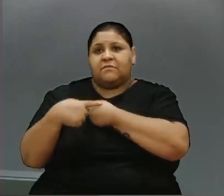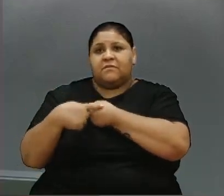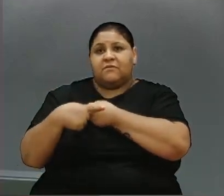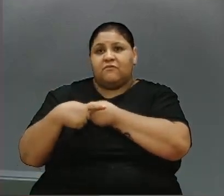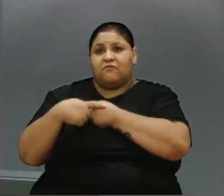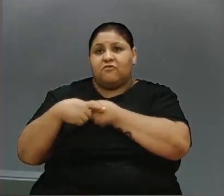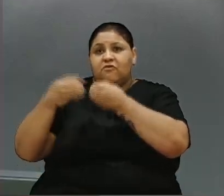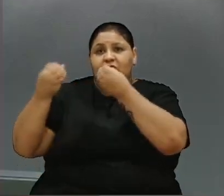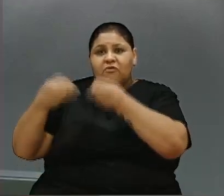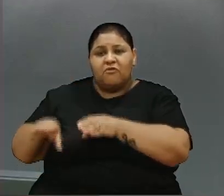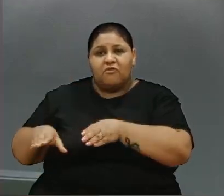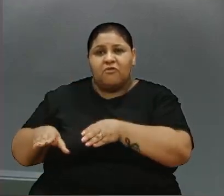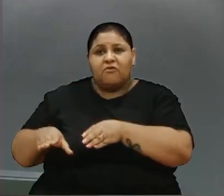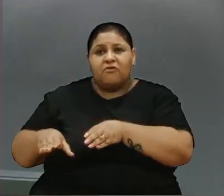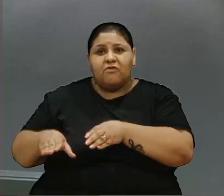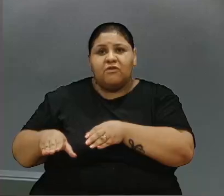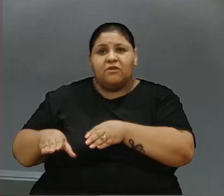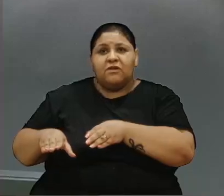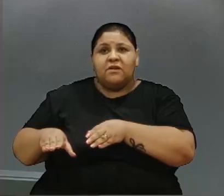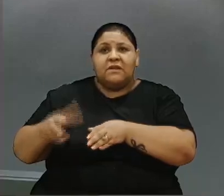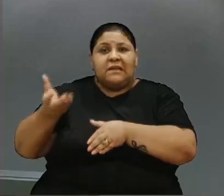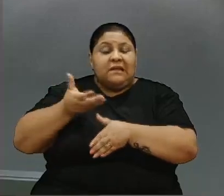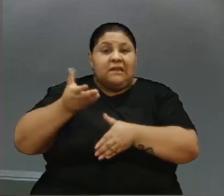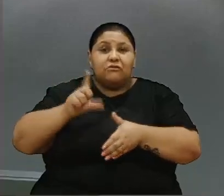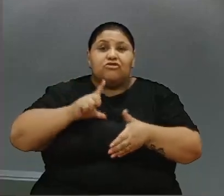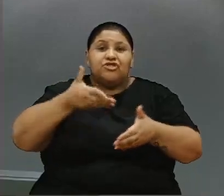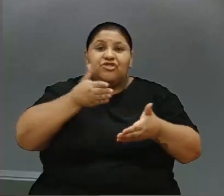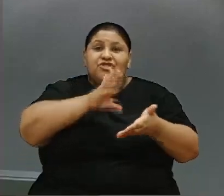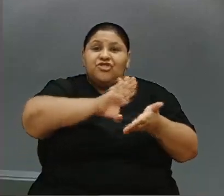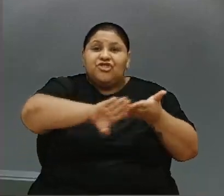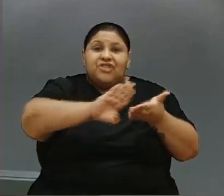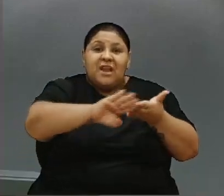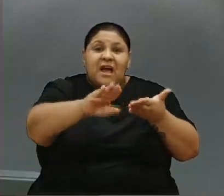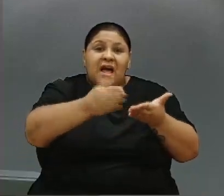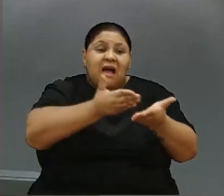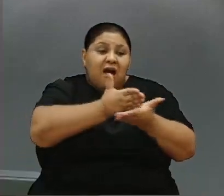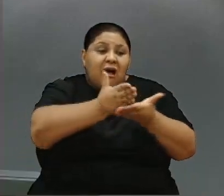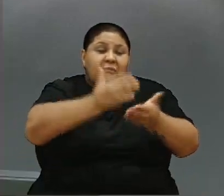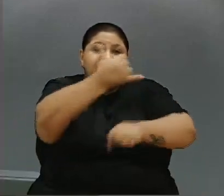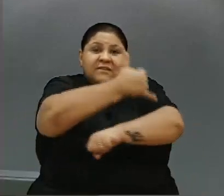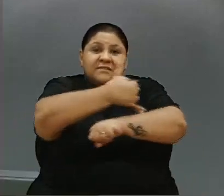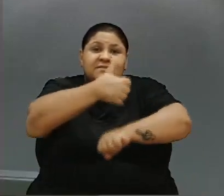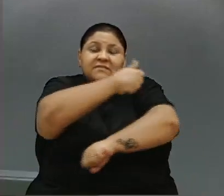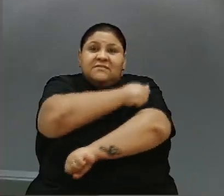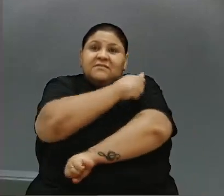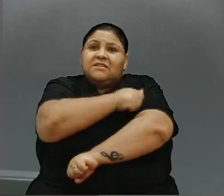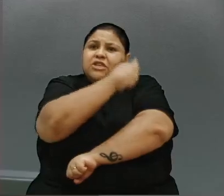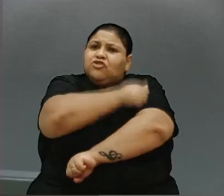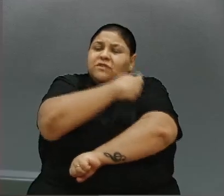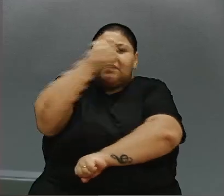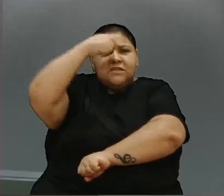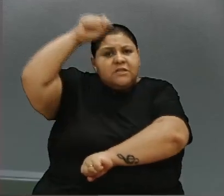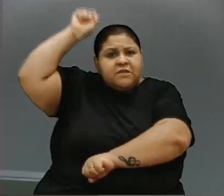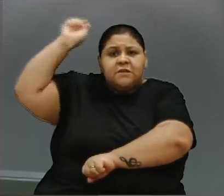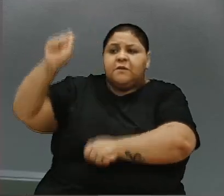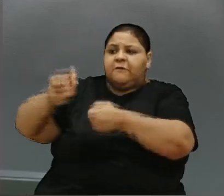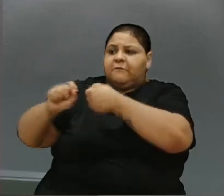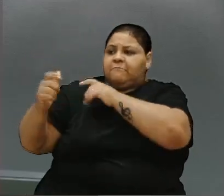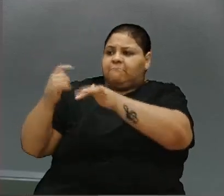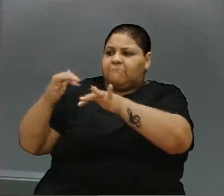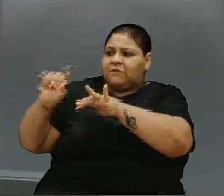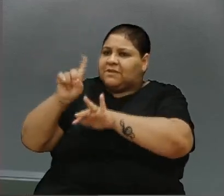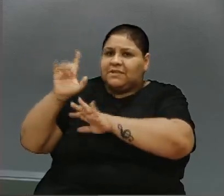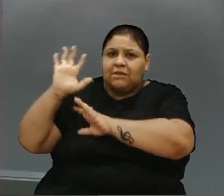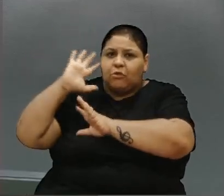atingida. Queriam retirar o meu passe estudantil, que é uma defesa nacional. Então, tem aqui estudantes da UX que, naquele momento, fizeram a mobilização para que